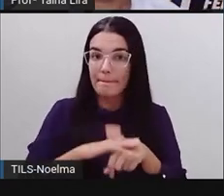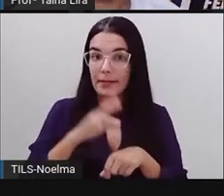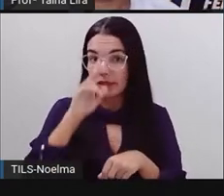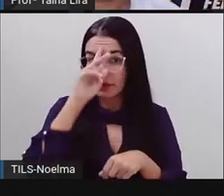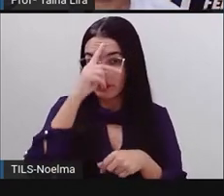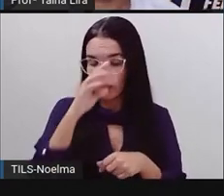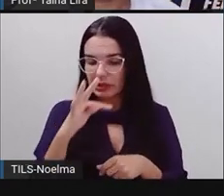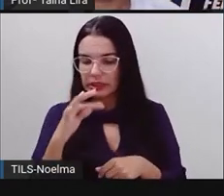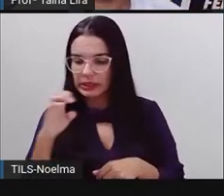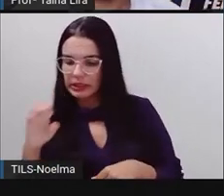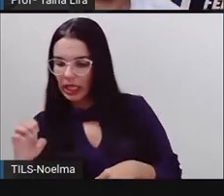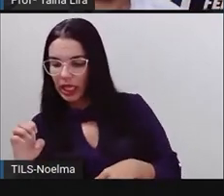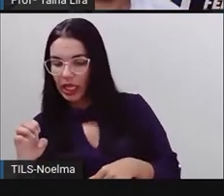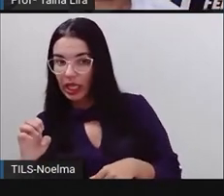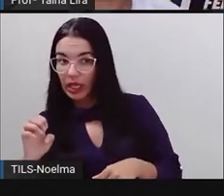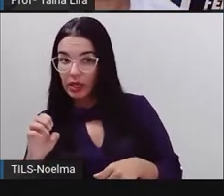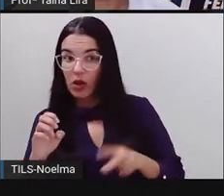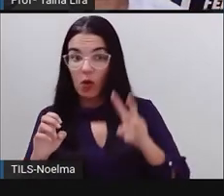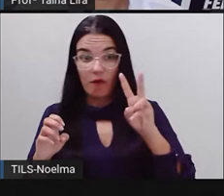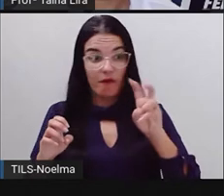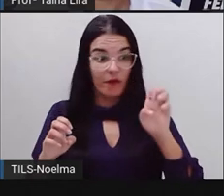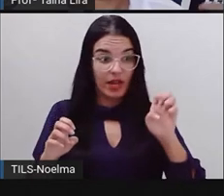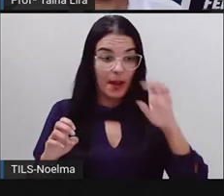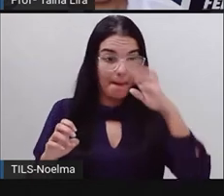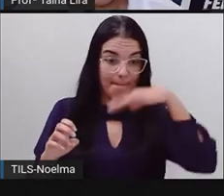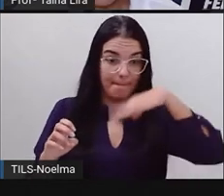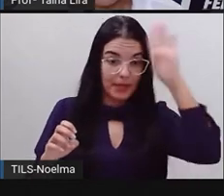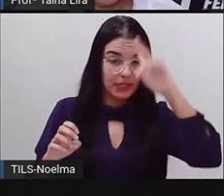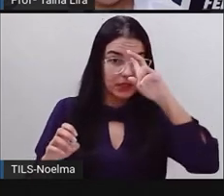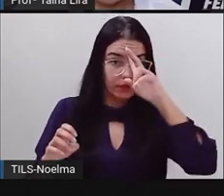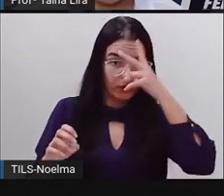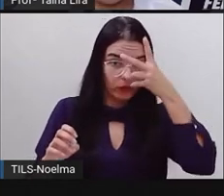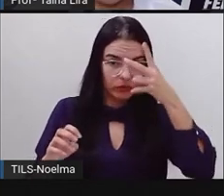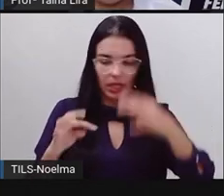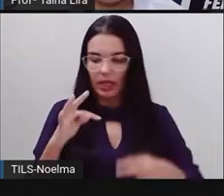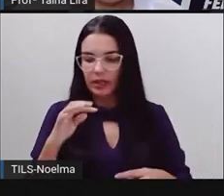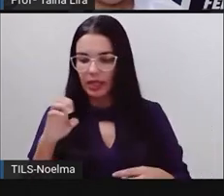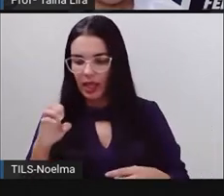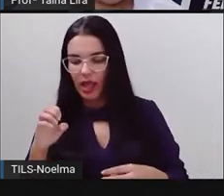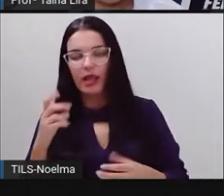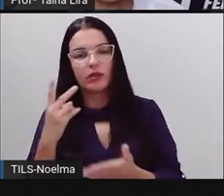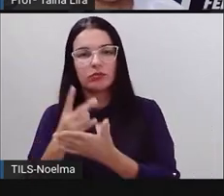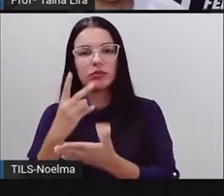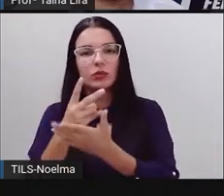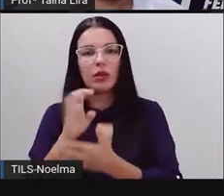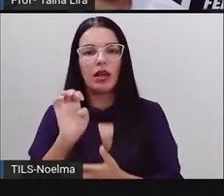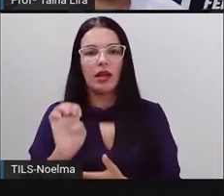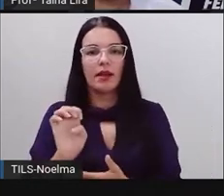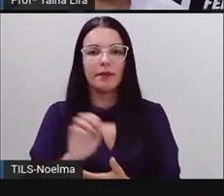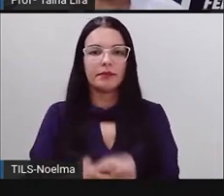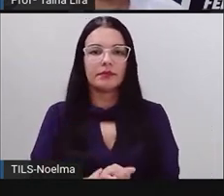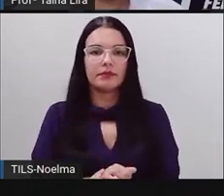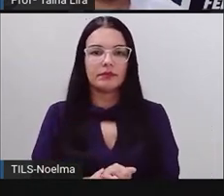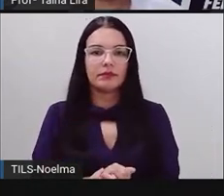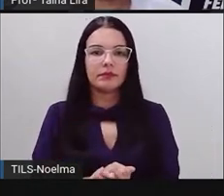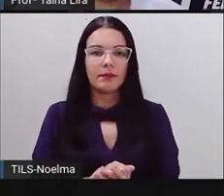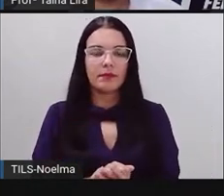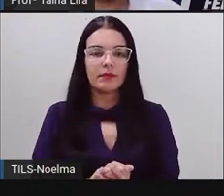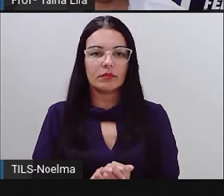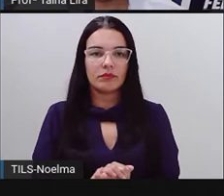mais forte do que a sílaba tia aqui no final a gente escreve com É tá bom agora